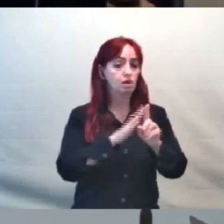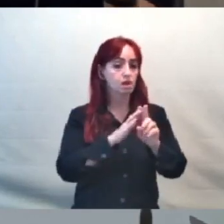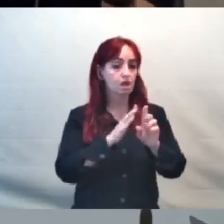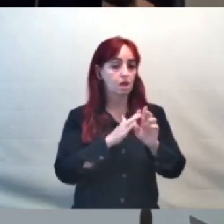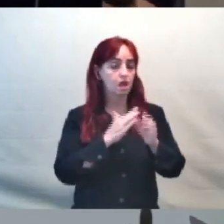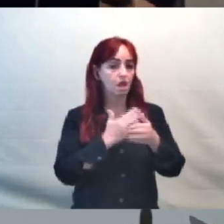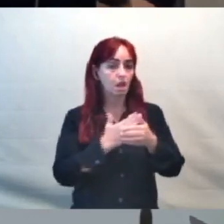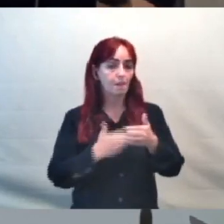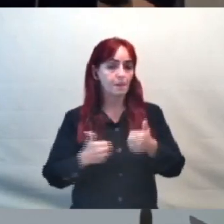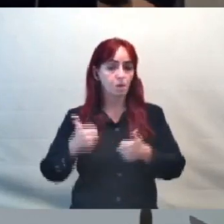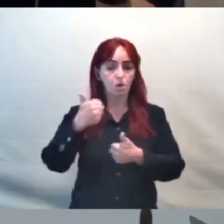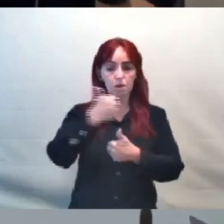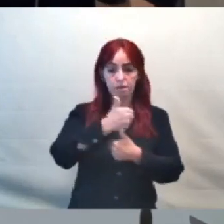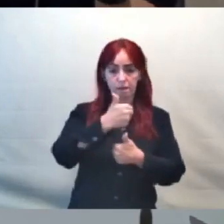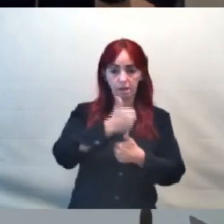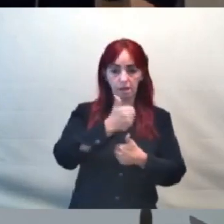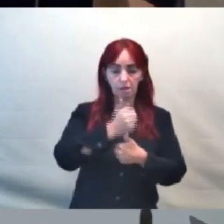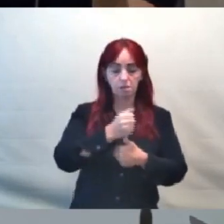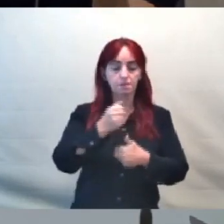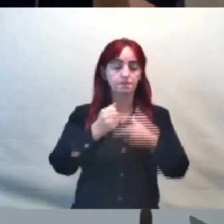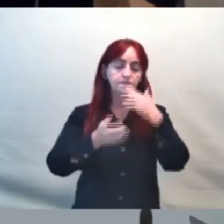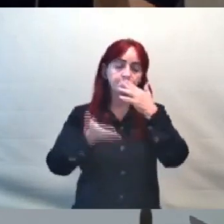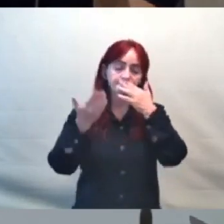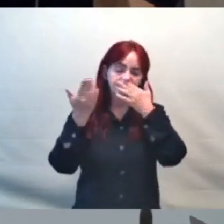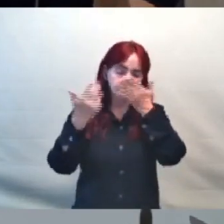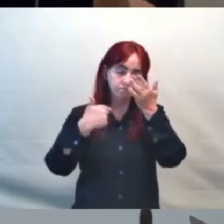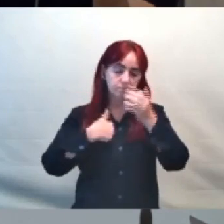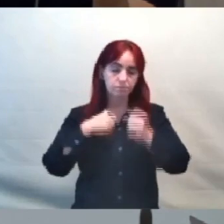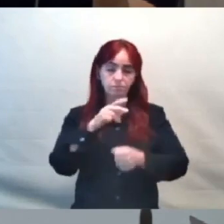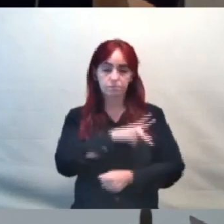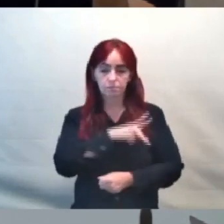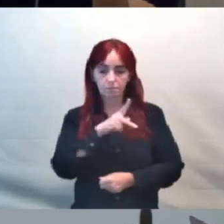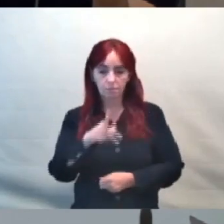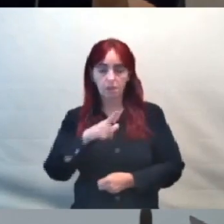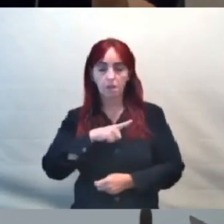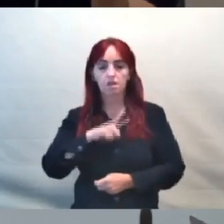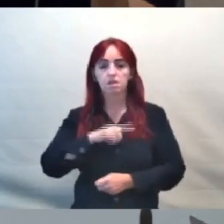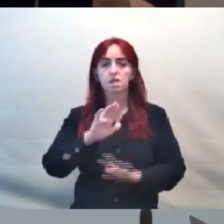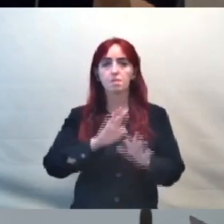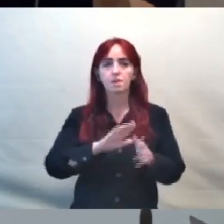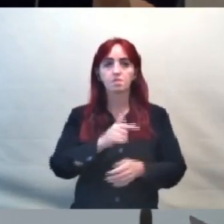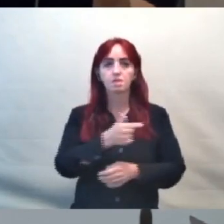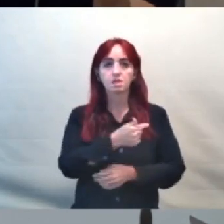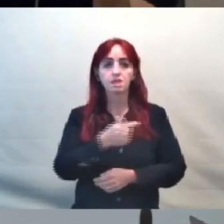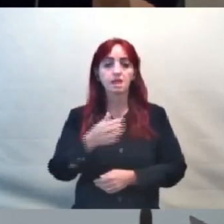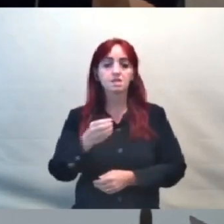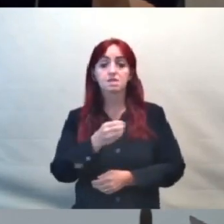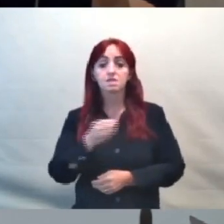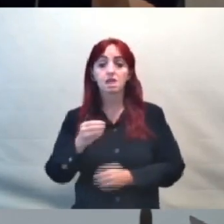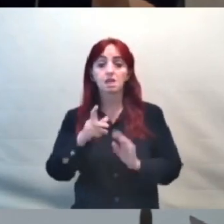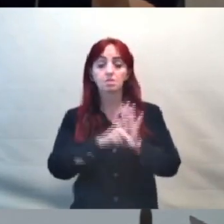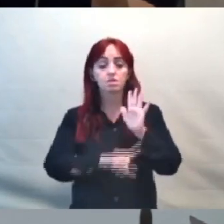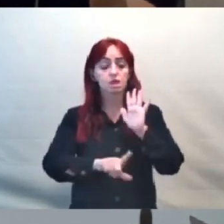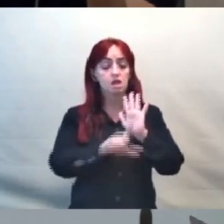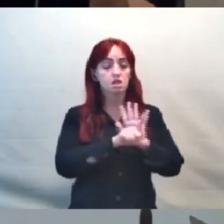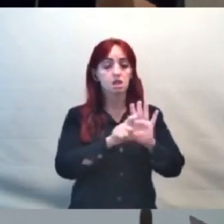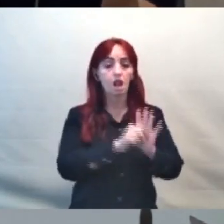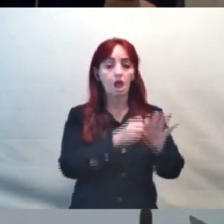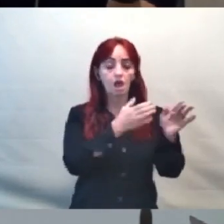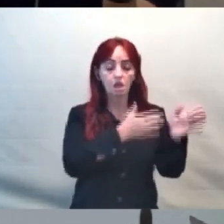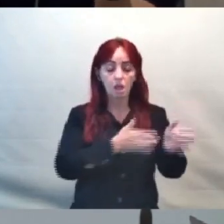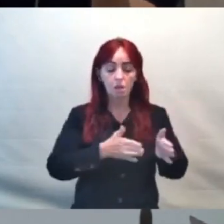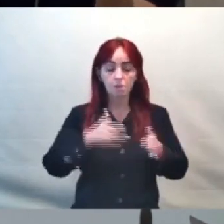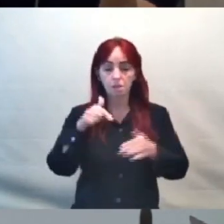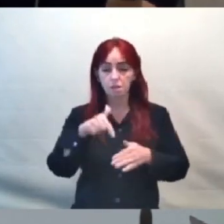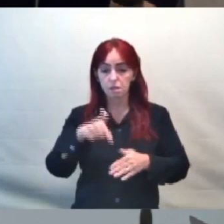cerca de 700 projetos de lei tramitando aqui, e nós, no ano passado, batemos o número